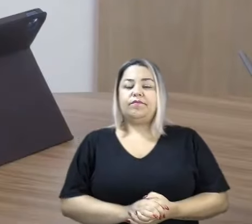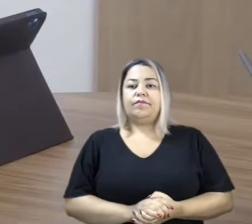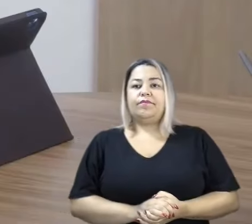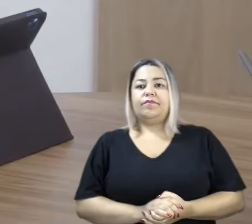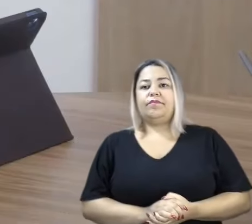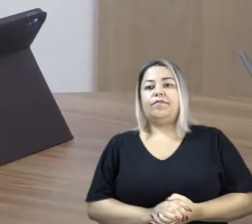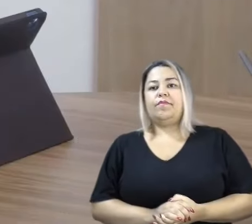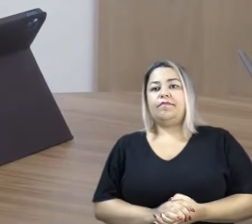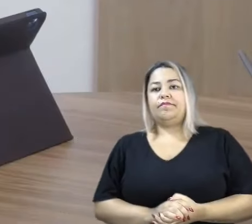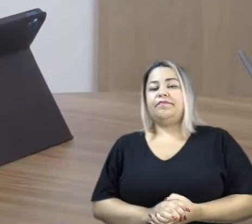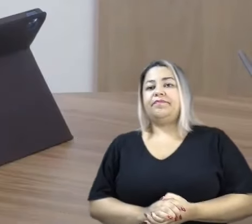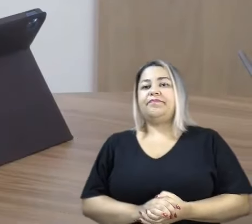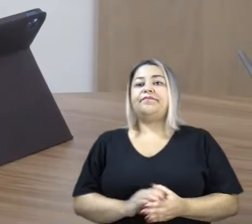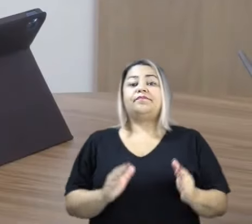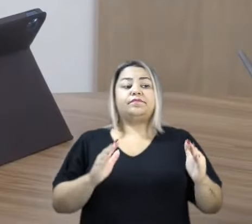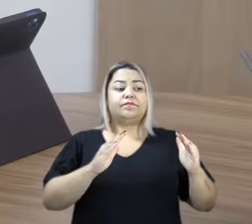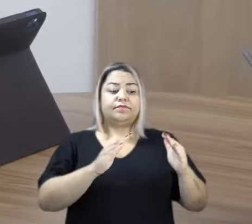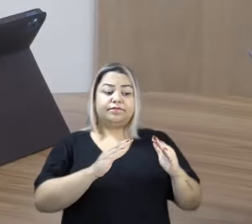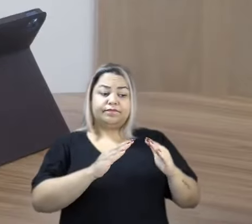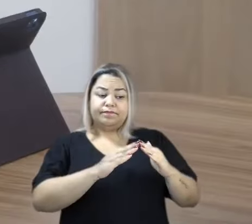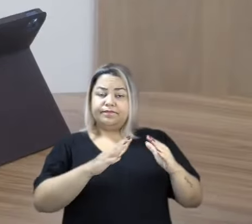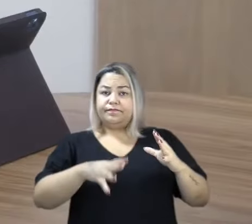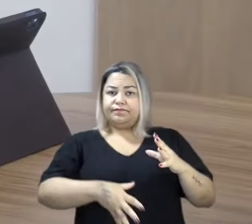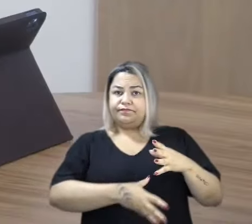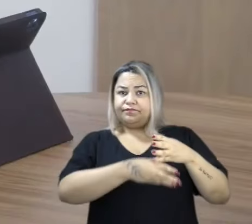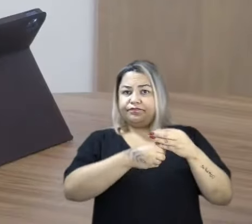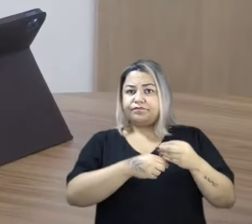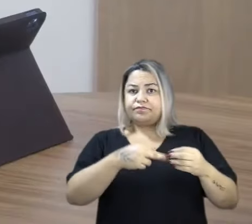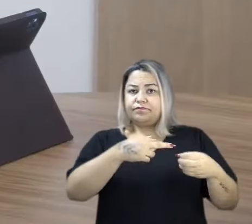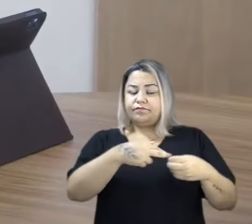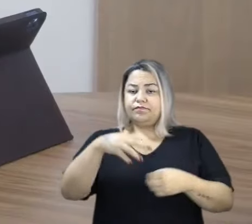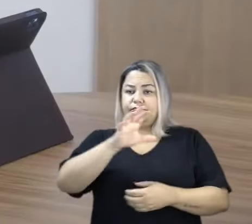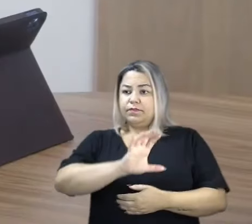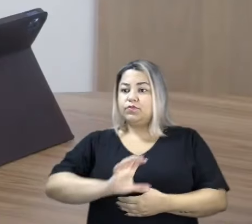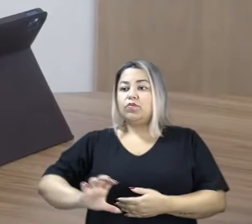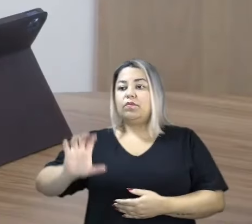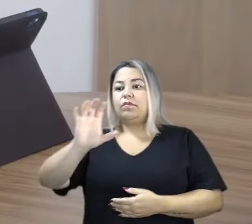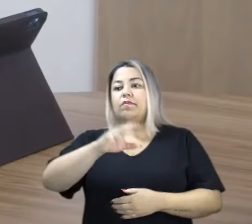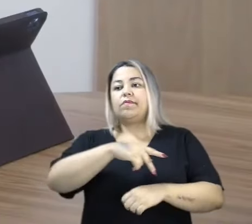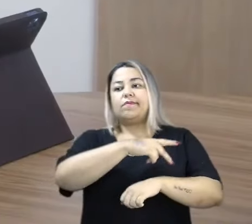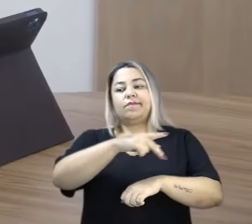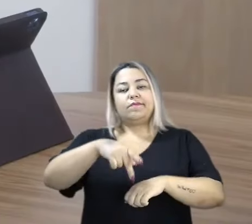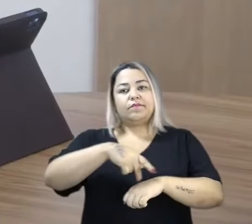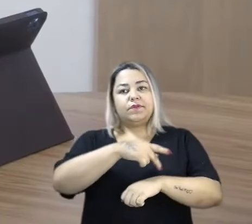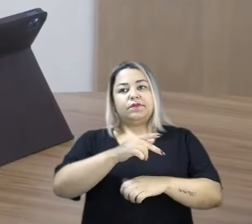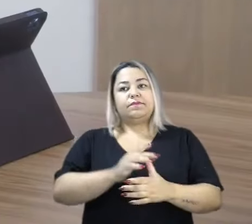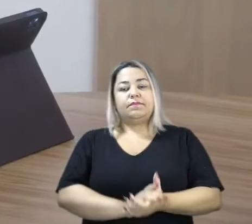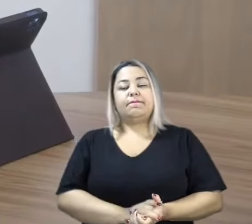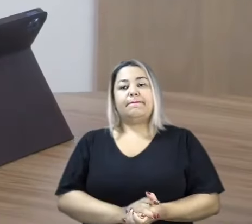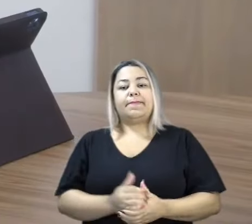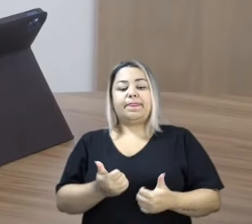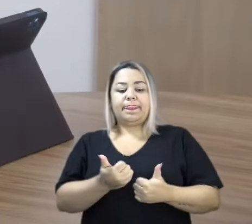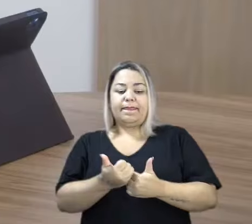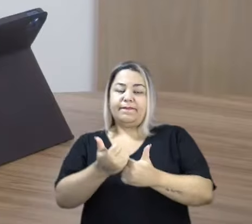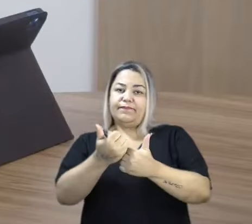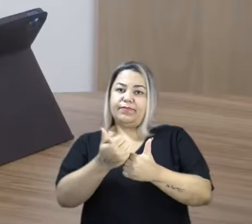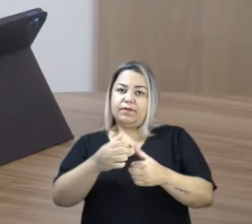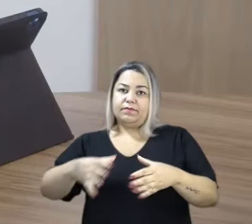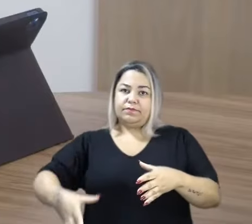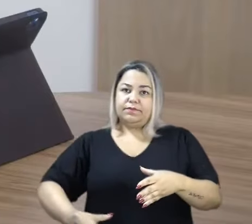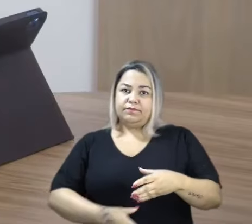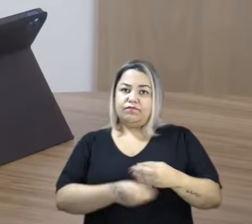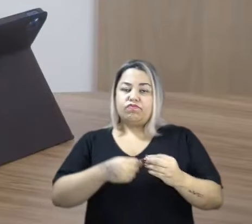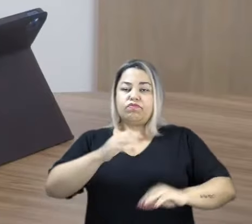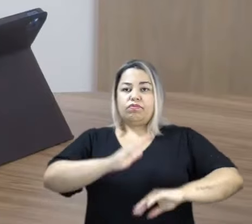Então, as casas elas serão implementadas por várias regiões do país, né? Elas servirão como ponto de apoio para a implementação